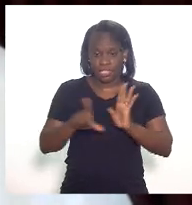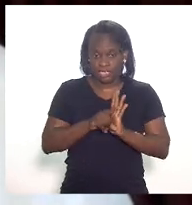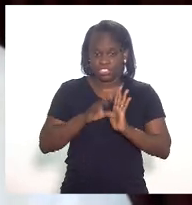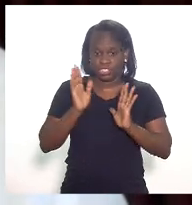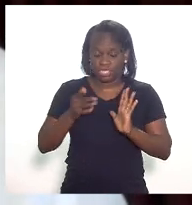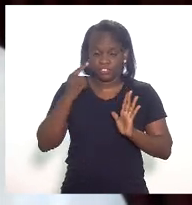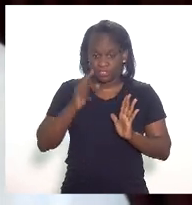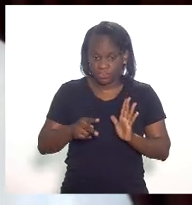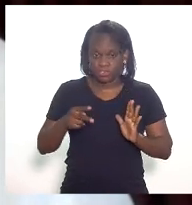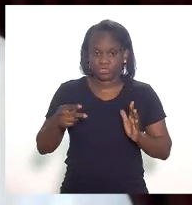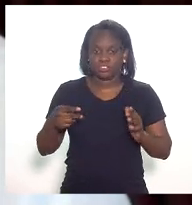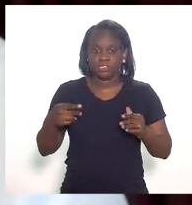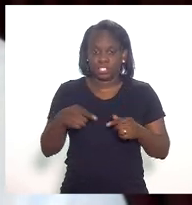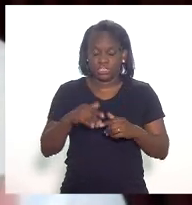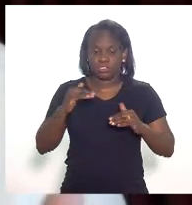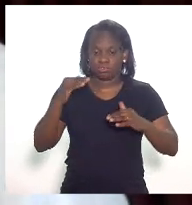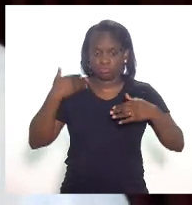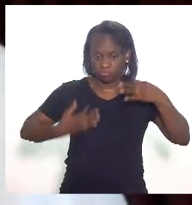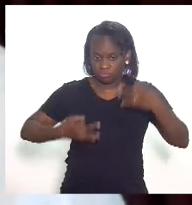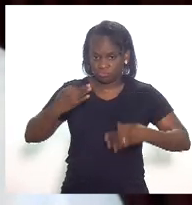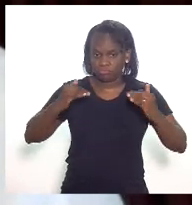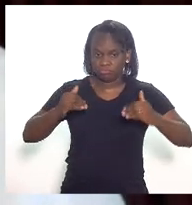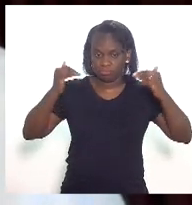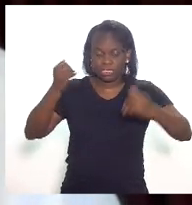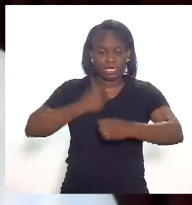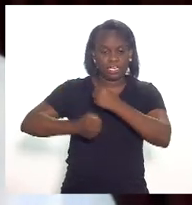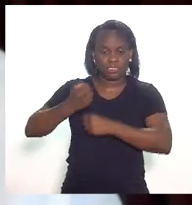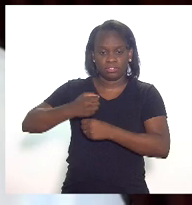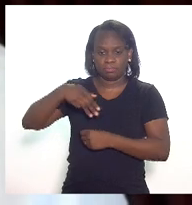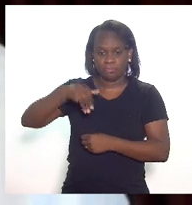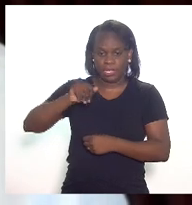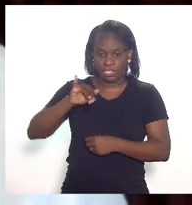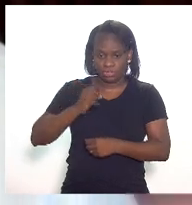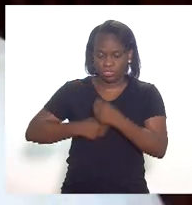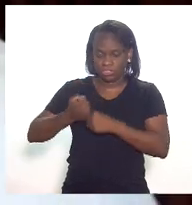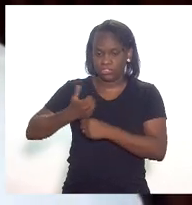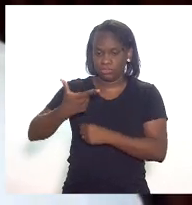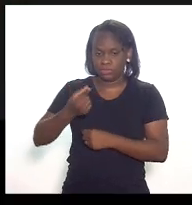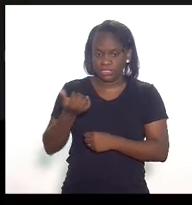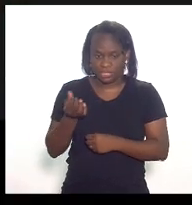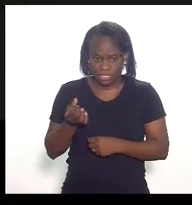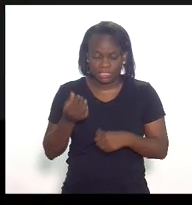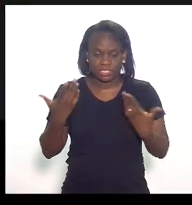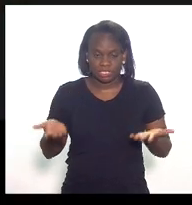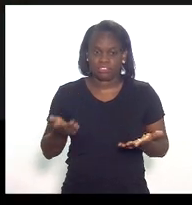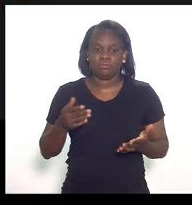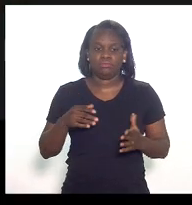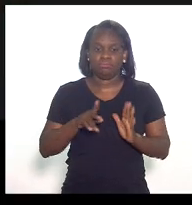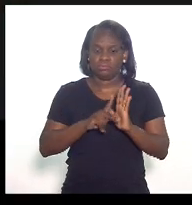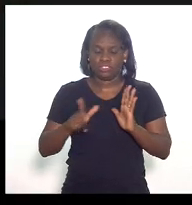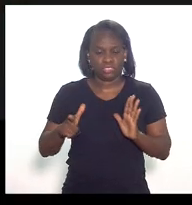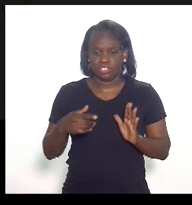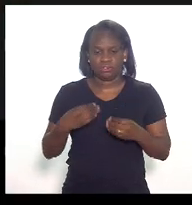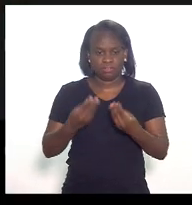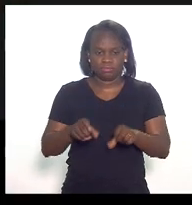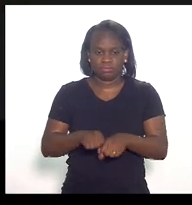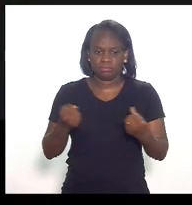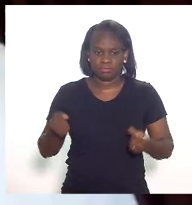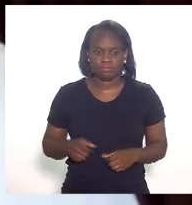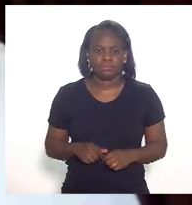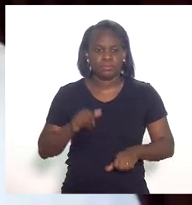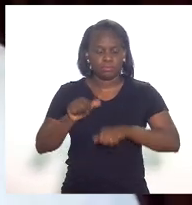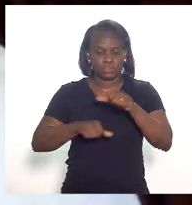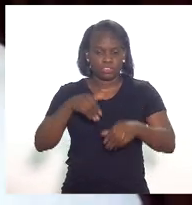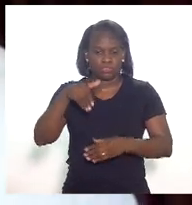considerada inconstitucional pelo TJ em maio de 2016, o projeto está prejudicado. Então, eu altero o